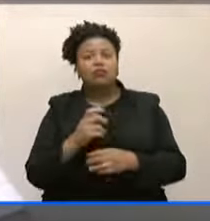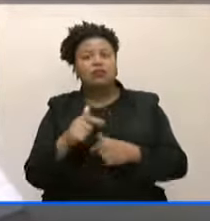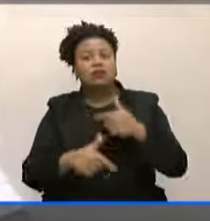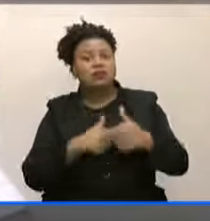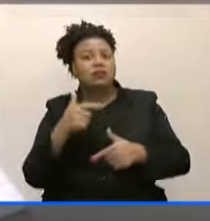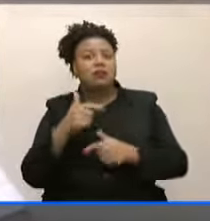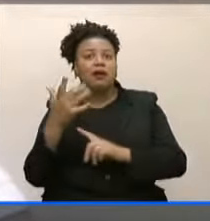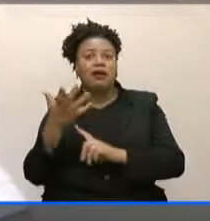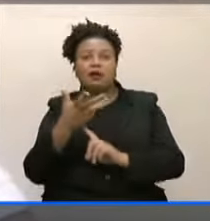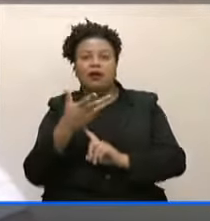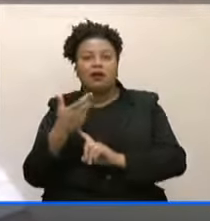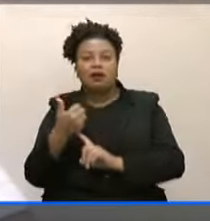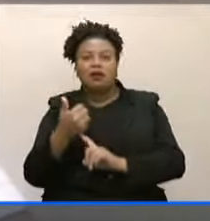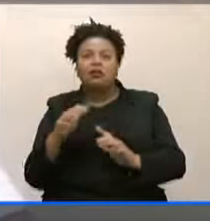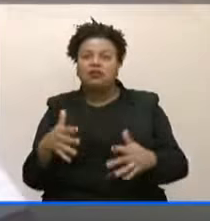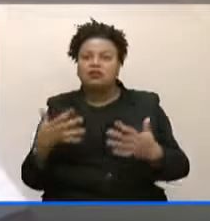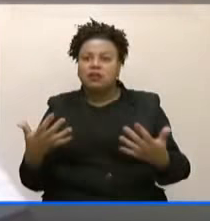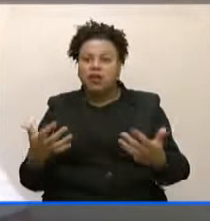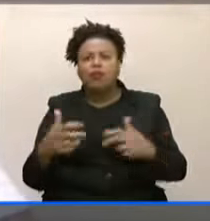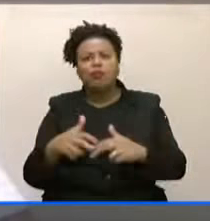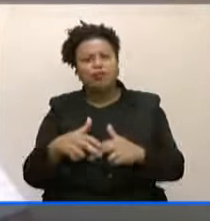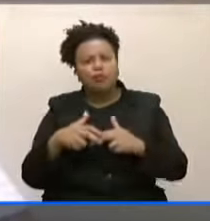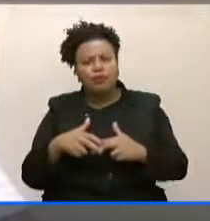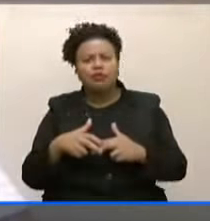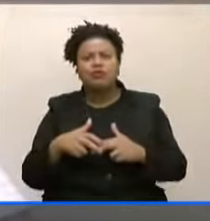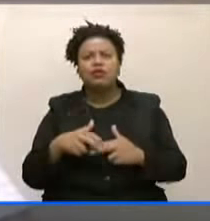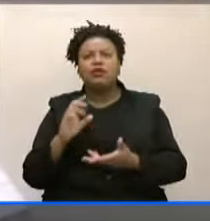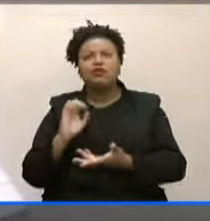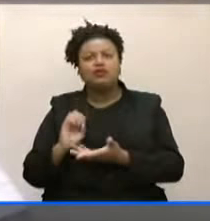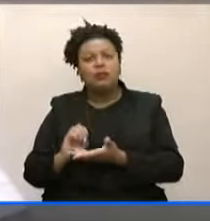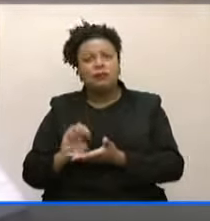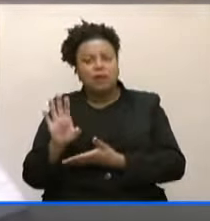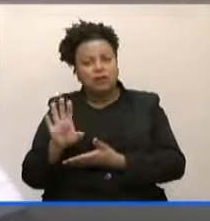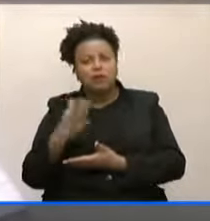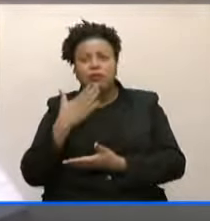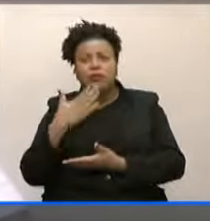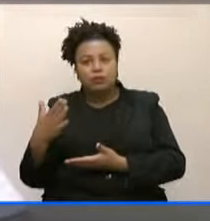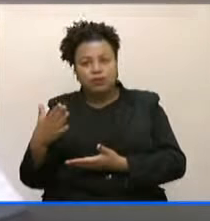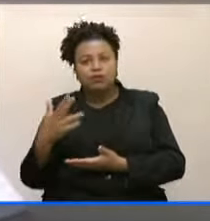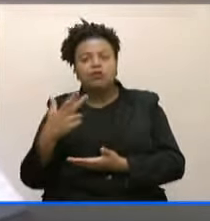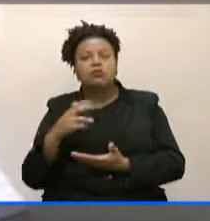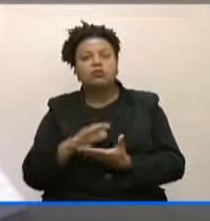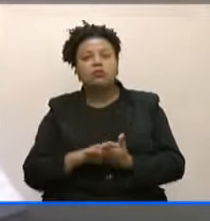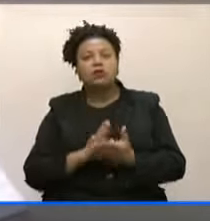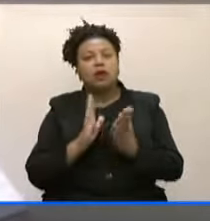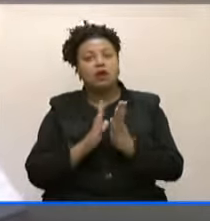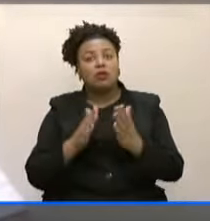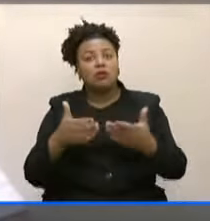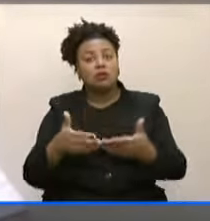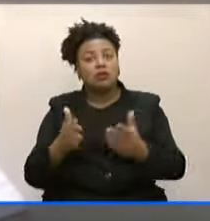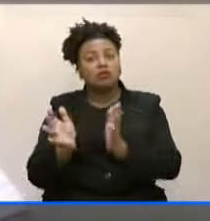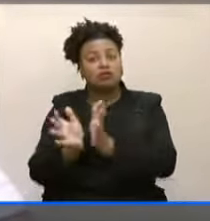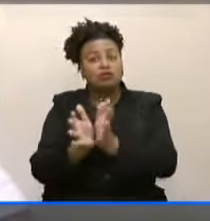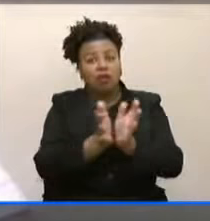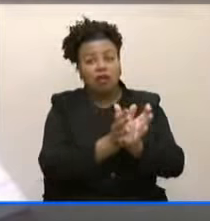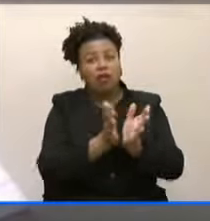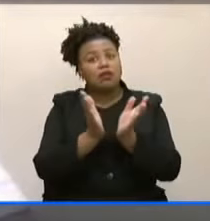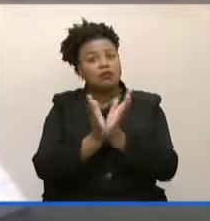arte, como eu chamo. Então, por isso que nós mandamos, né, estamos pedindo aí aos meus companheiros da